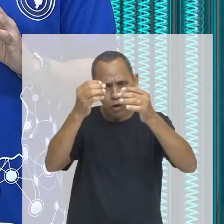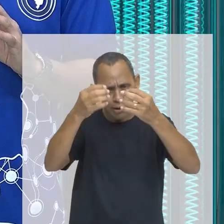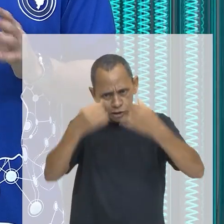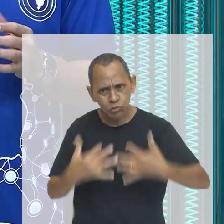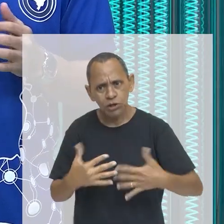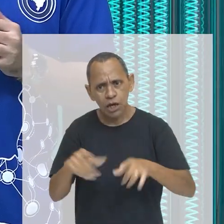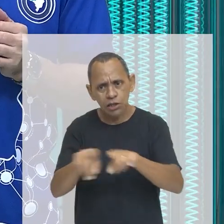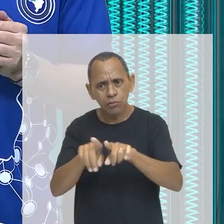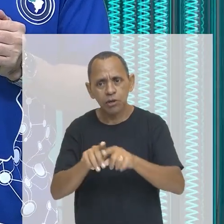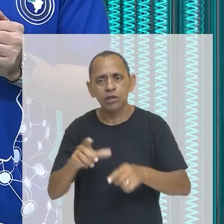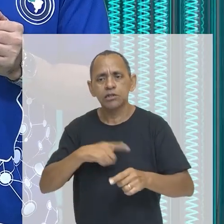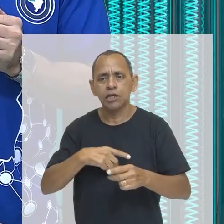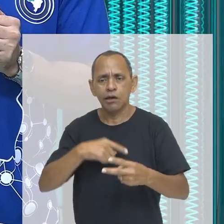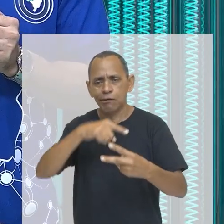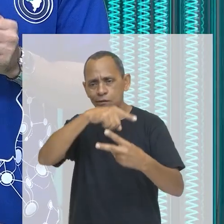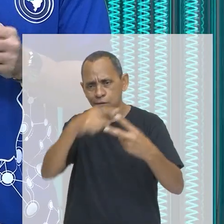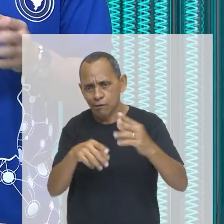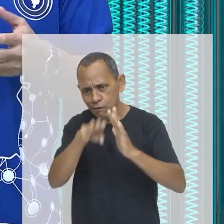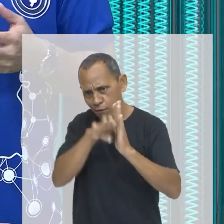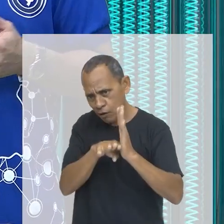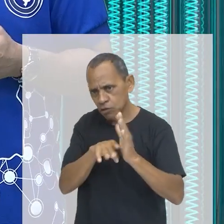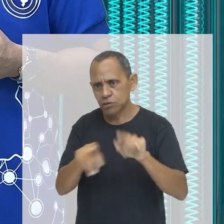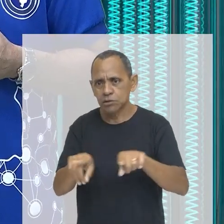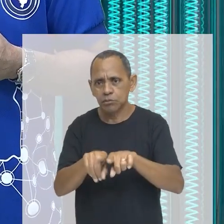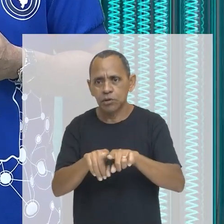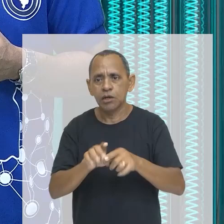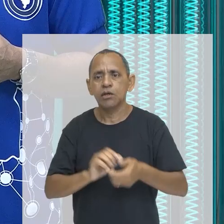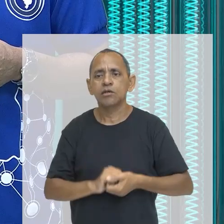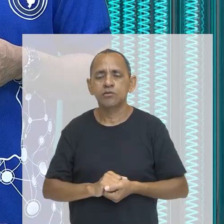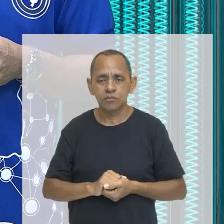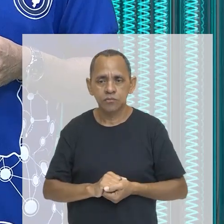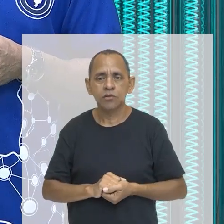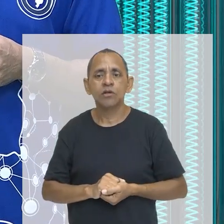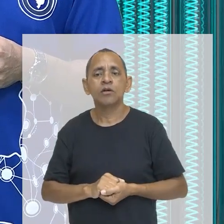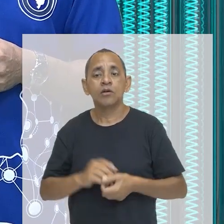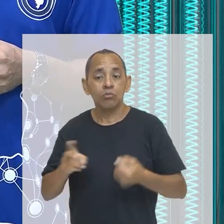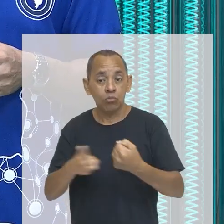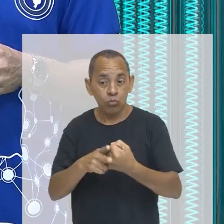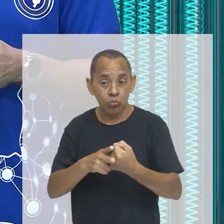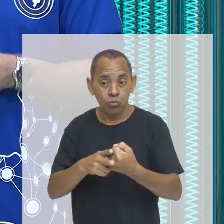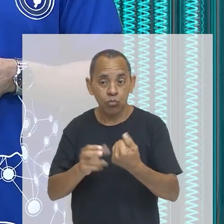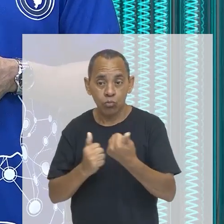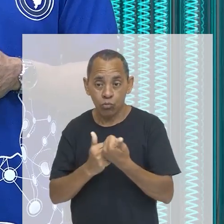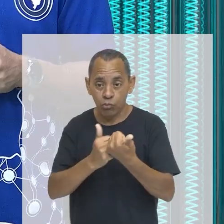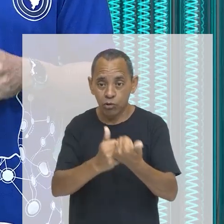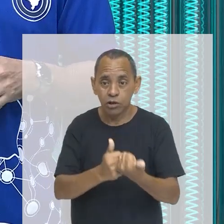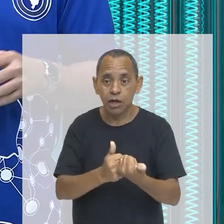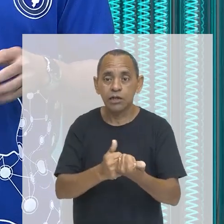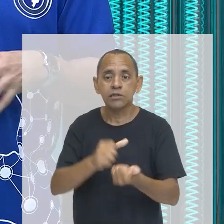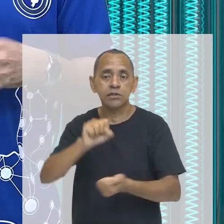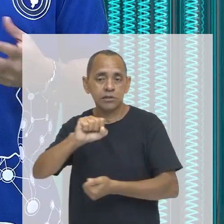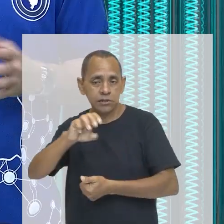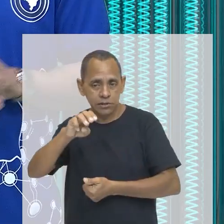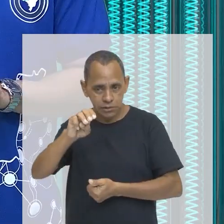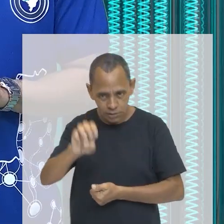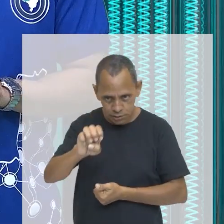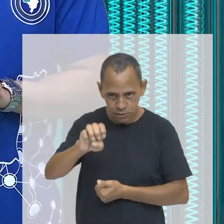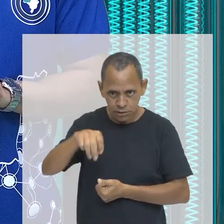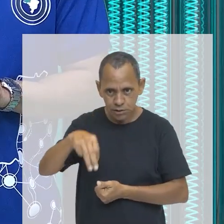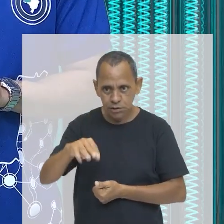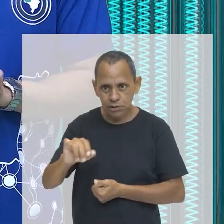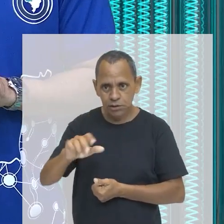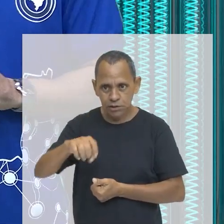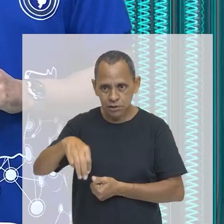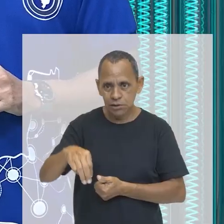duas classificações, tem os verbos modais e os semimodais, tá? Mas a gente trouxe os principais verbos aqui, aqueles que nós